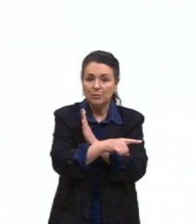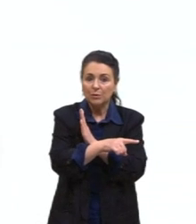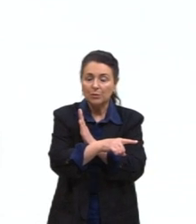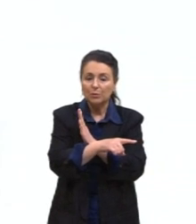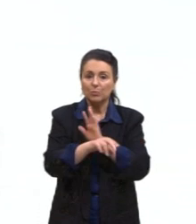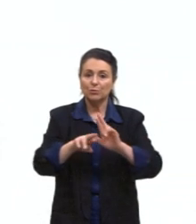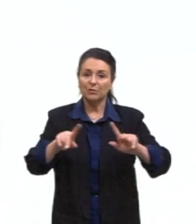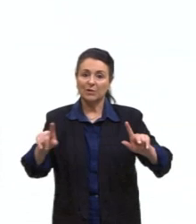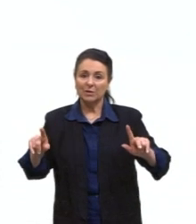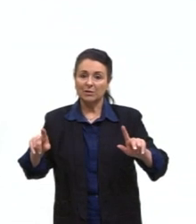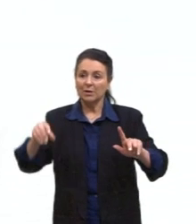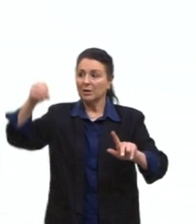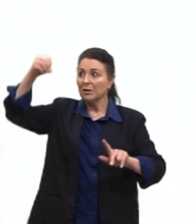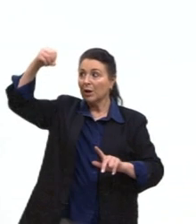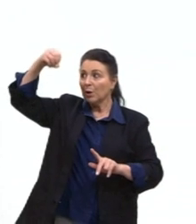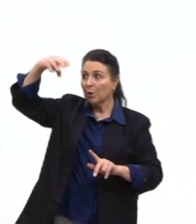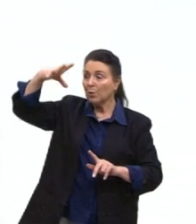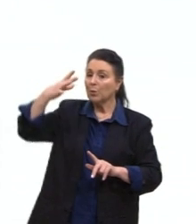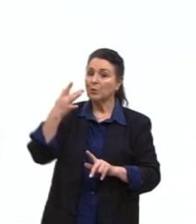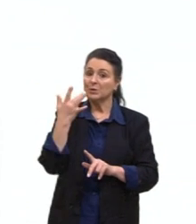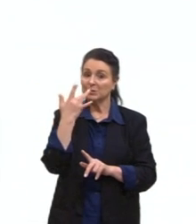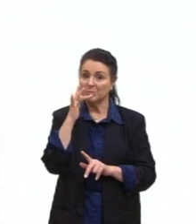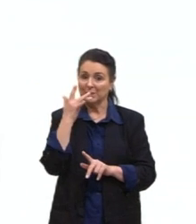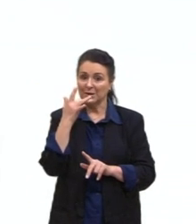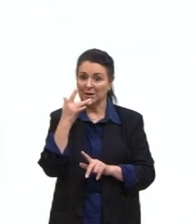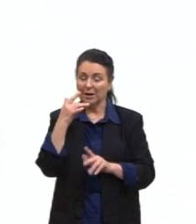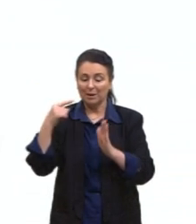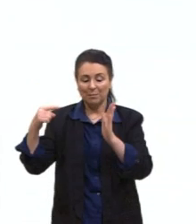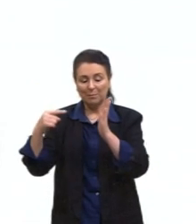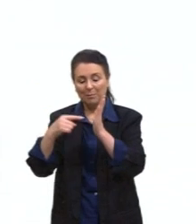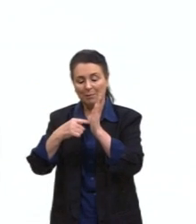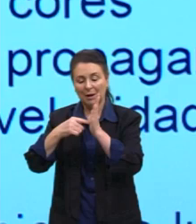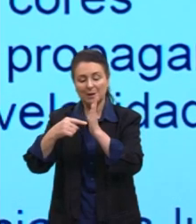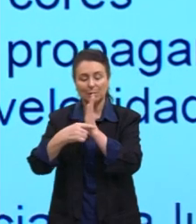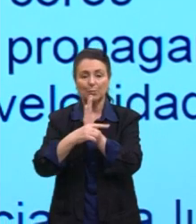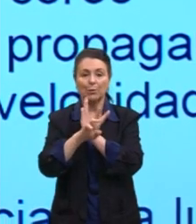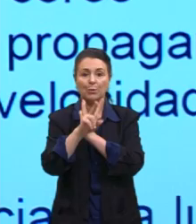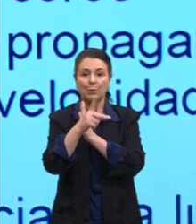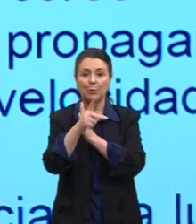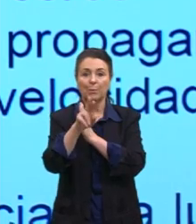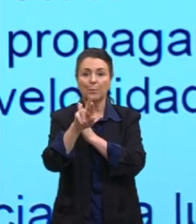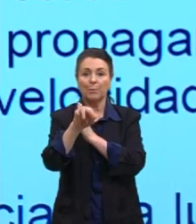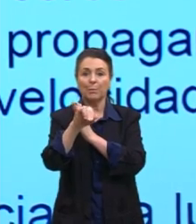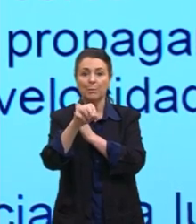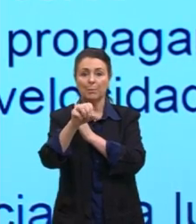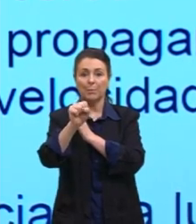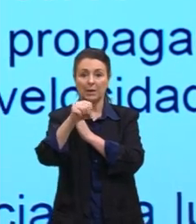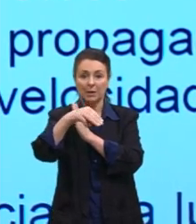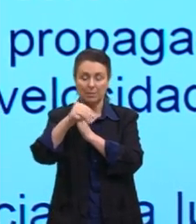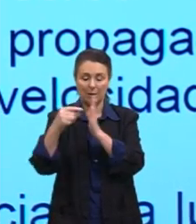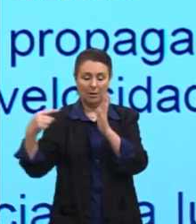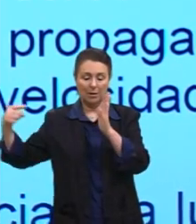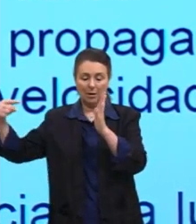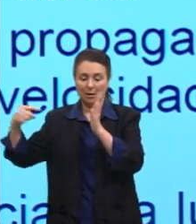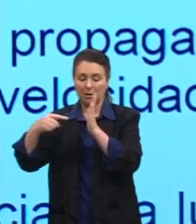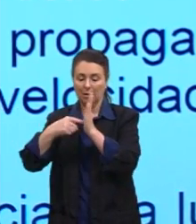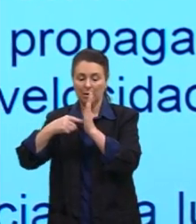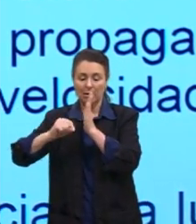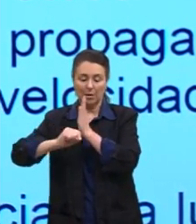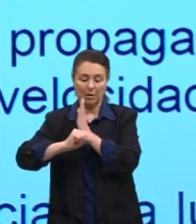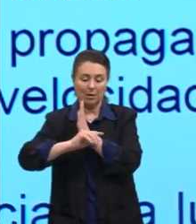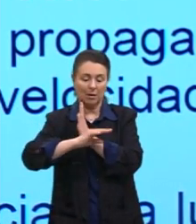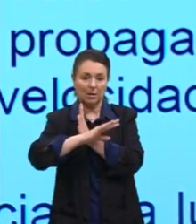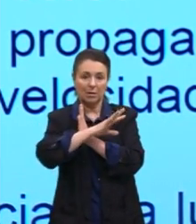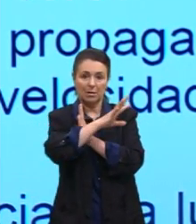luz branca passar por um prisma por exemplo ela vai sofrer uma refração Só que cada cor vai seguir a sua frequência